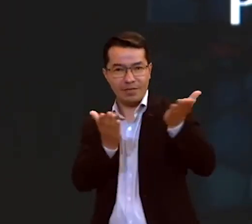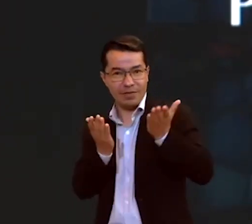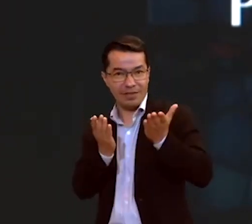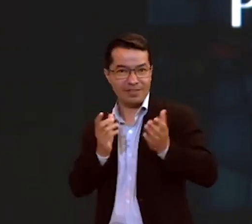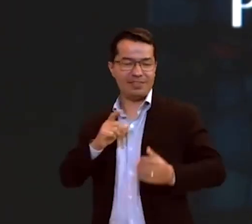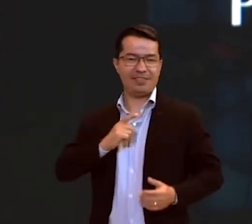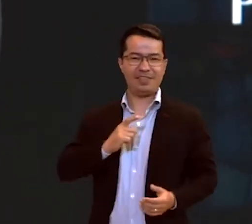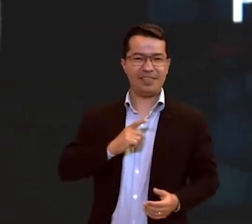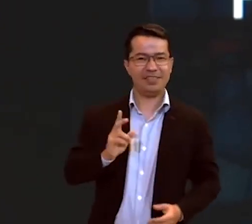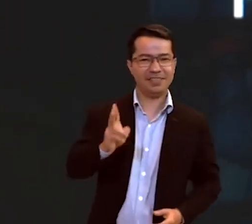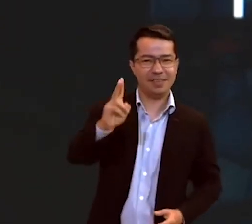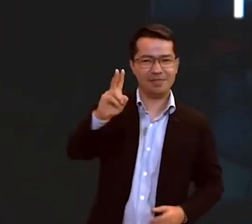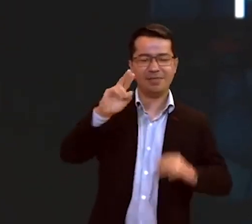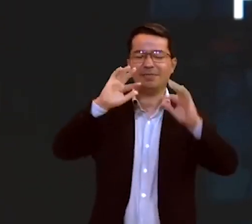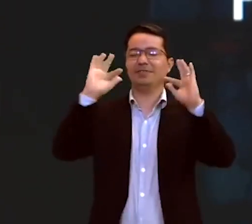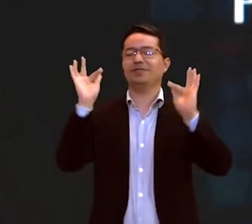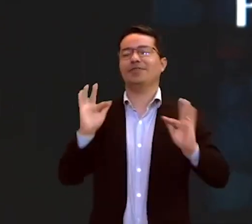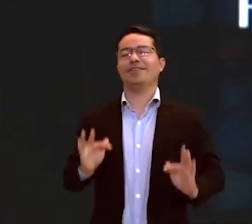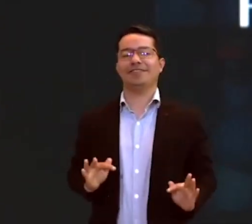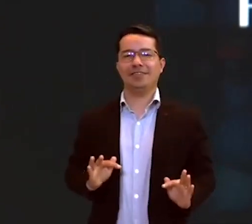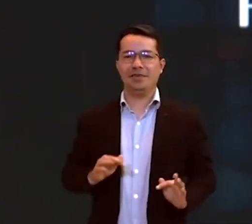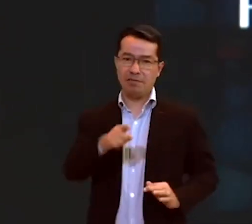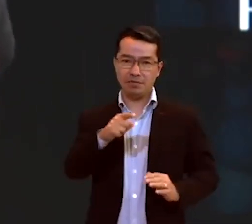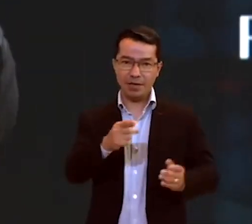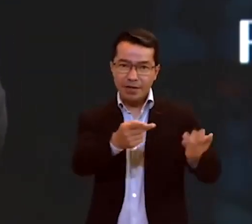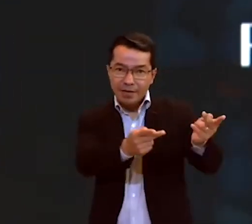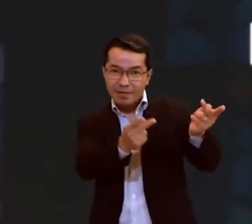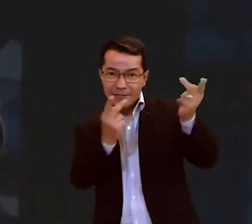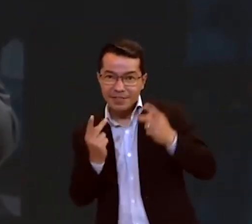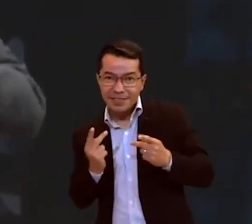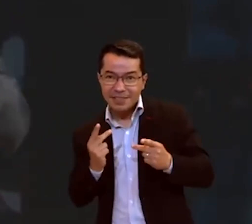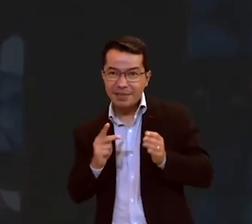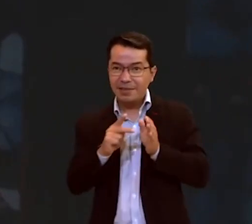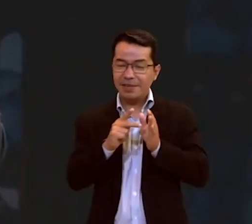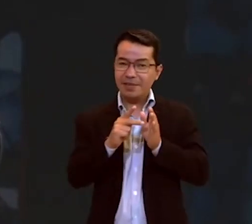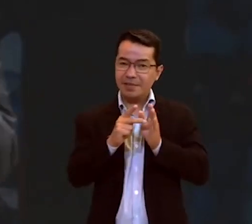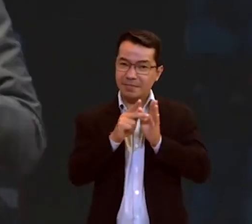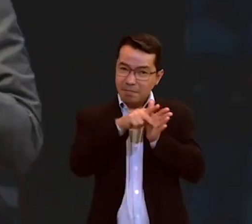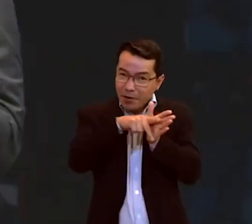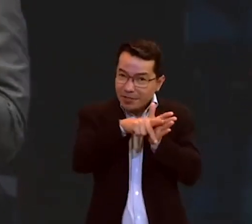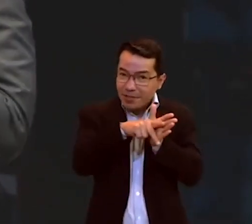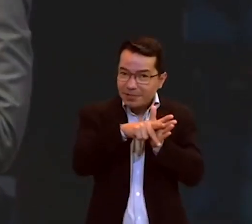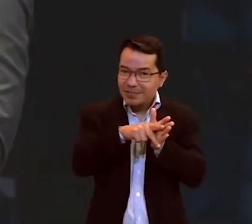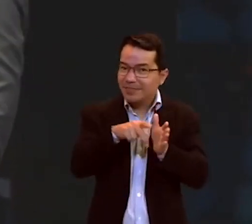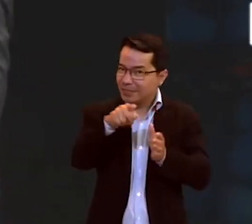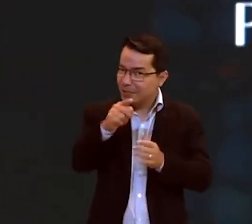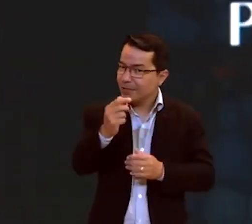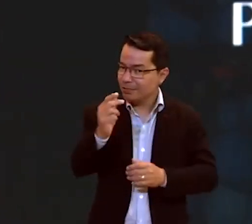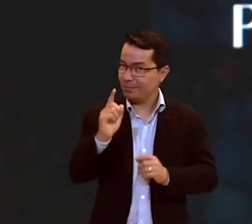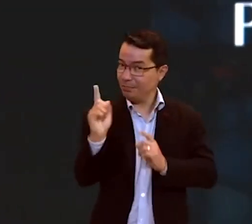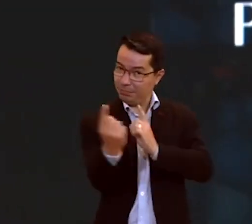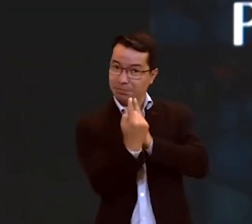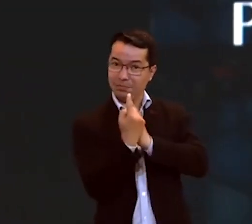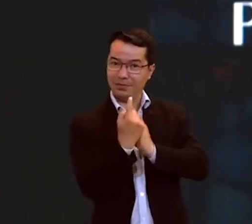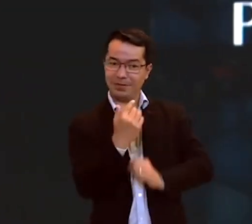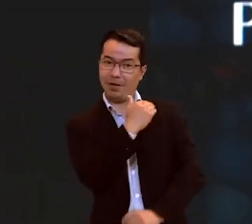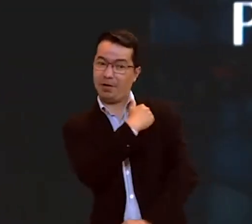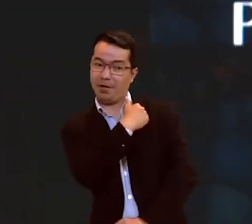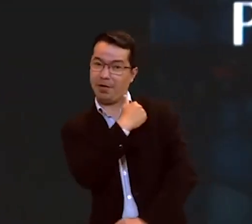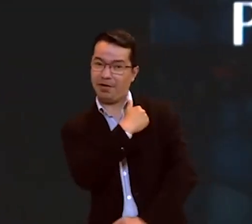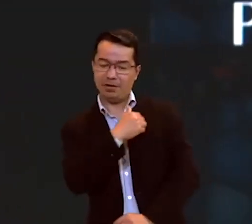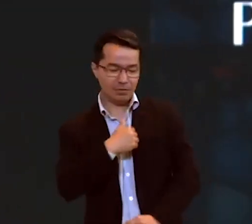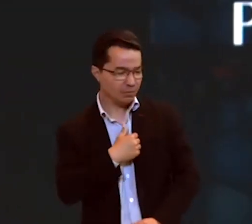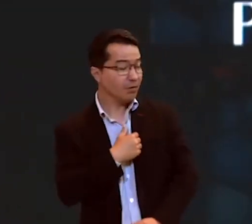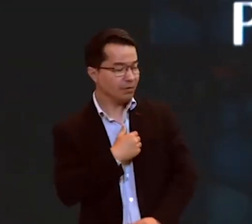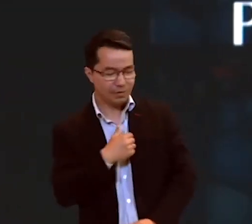lá no Campus Portão fazer uma visita, você vai falar o seguinte: olha, você fez um convite e eu vim a seu convite. Então, muitas pessoas, tem dado certo isso, então as pessoas